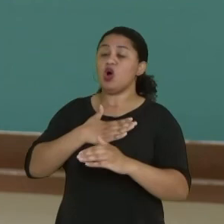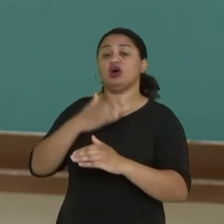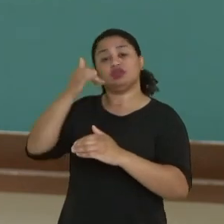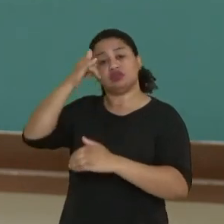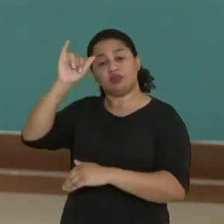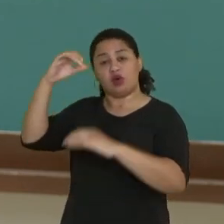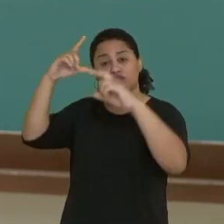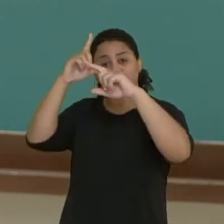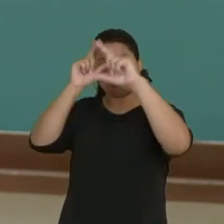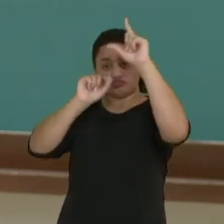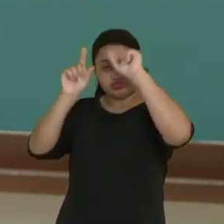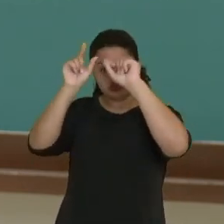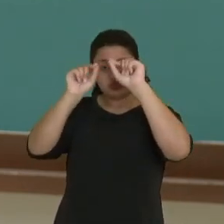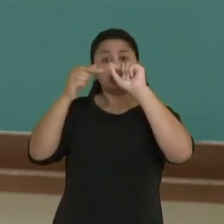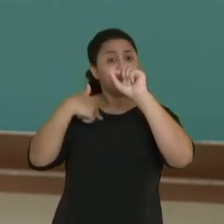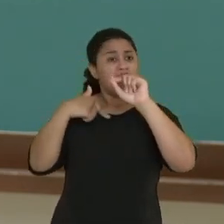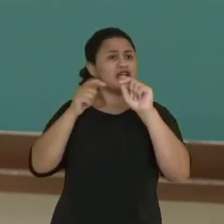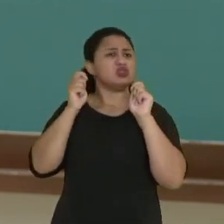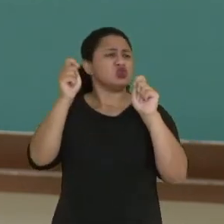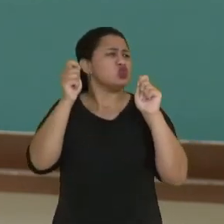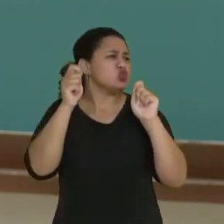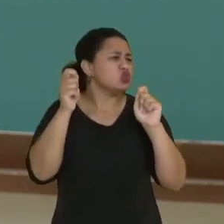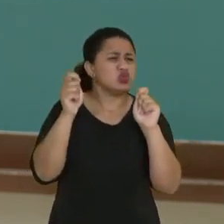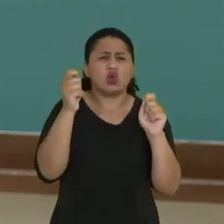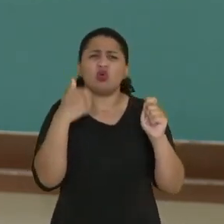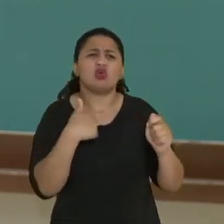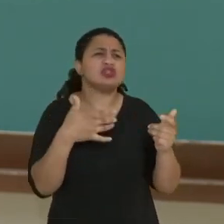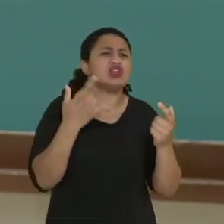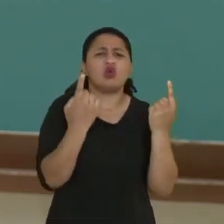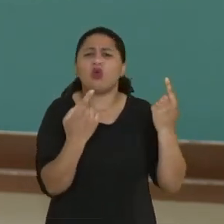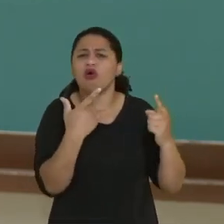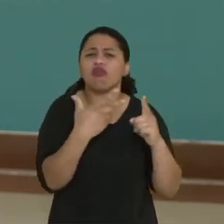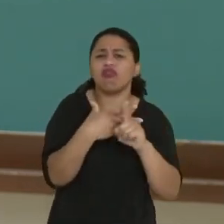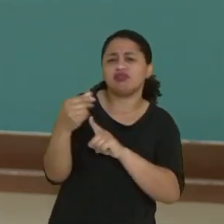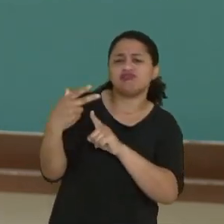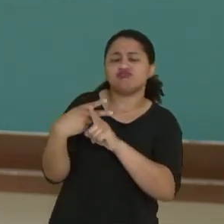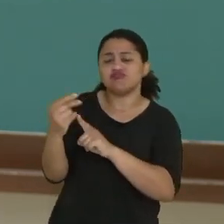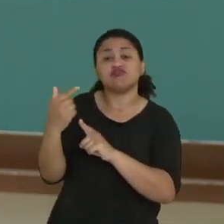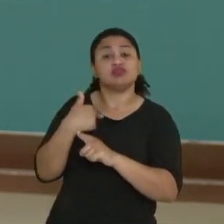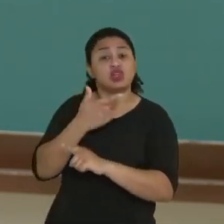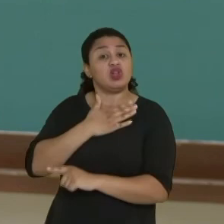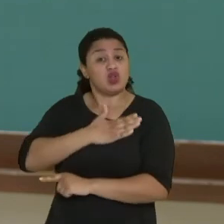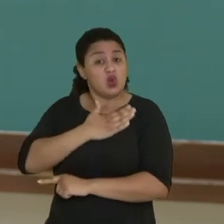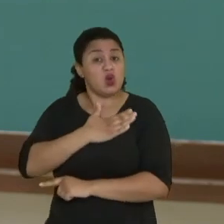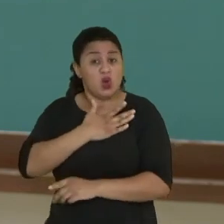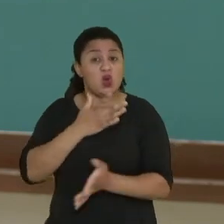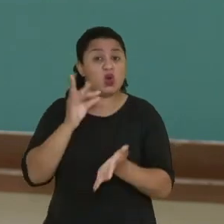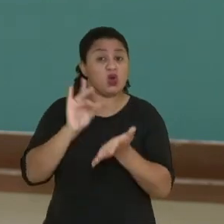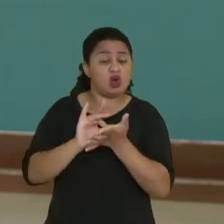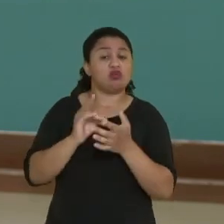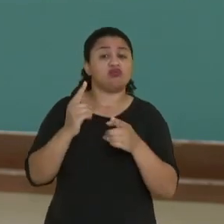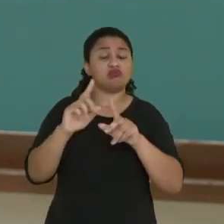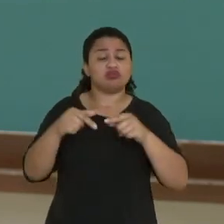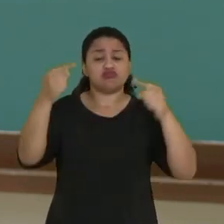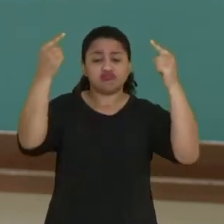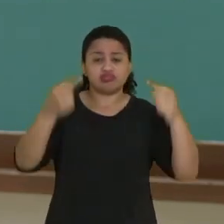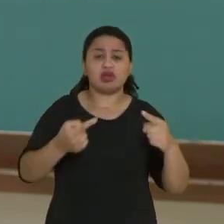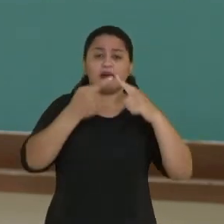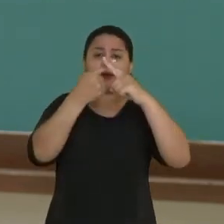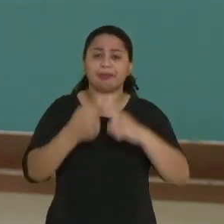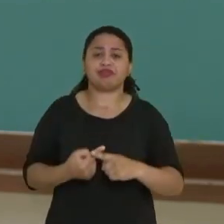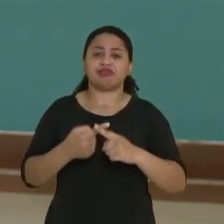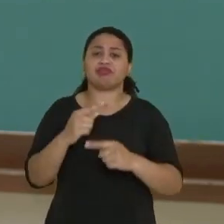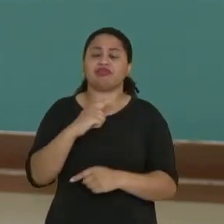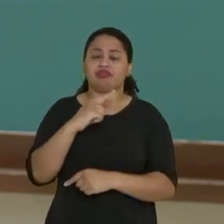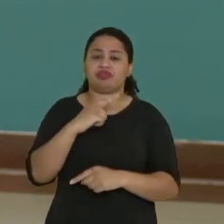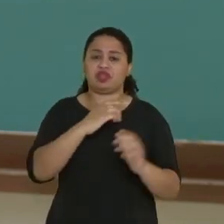realmente torcem, né, como se fosse uma final de campeonato de futebol, por exemplo, né? Então há ali uma disputa, uma rivalidade ali